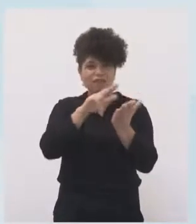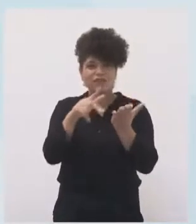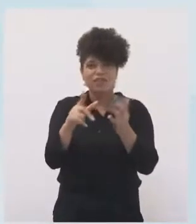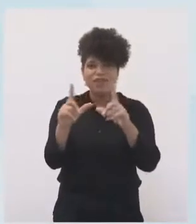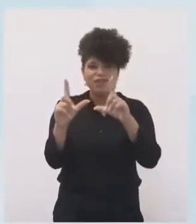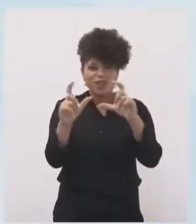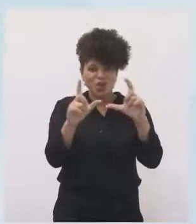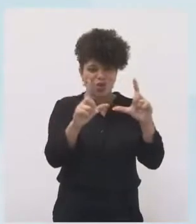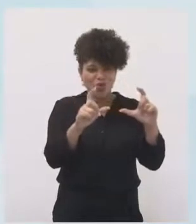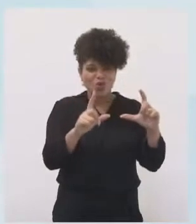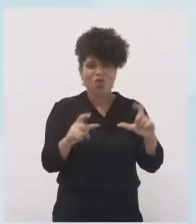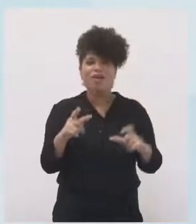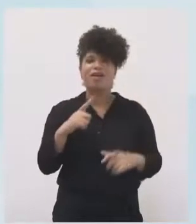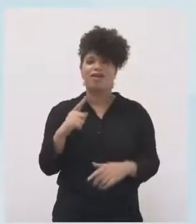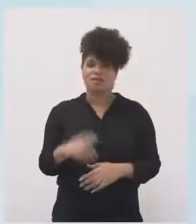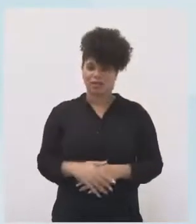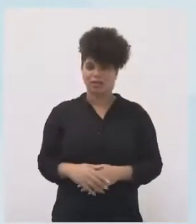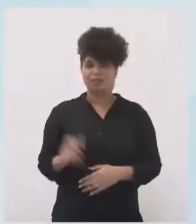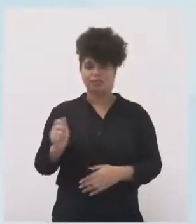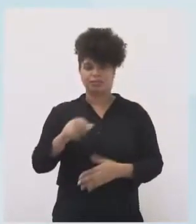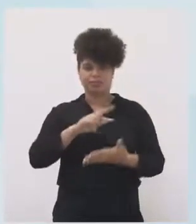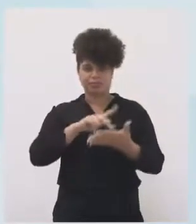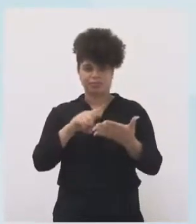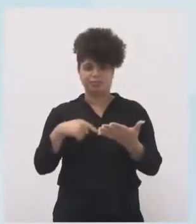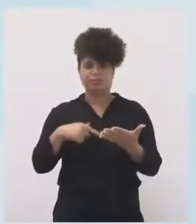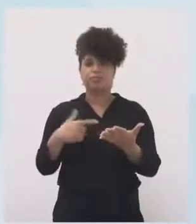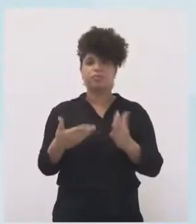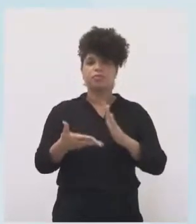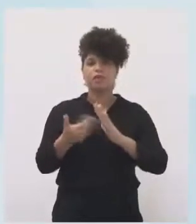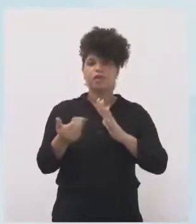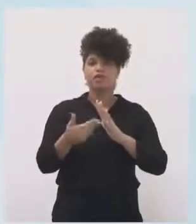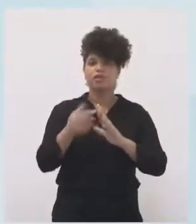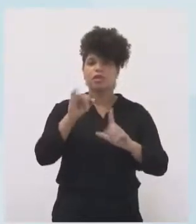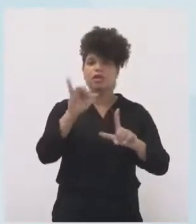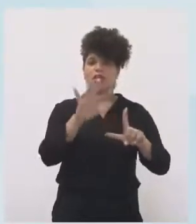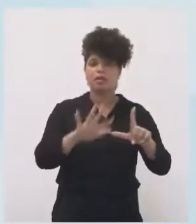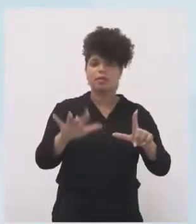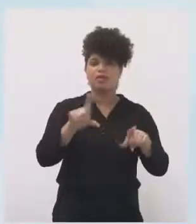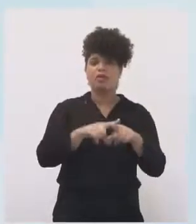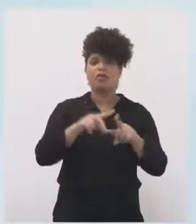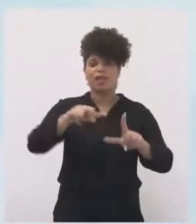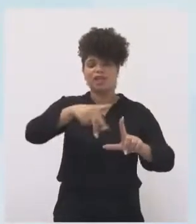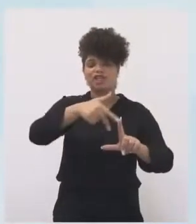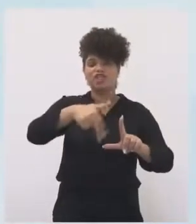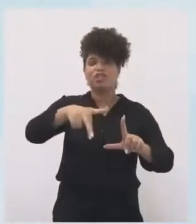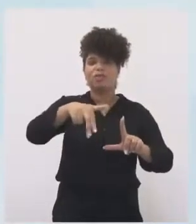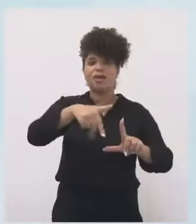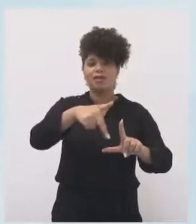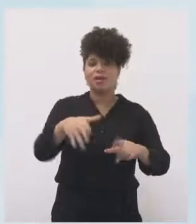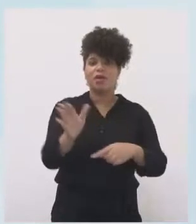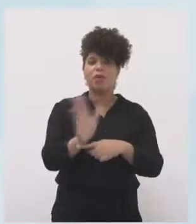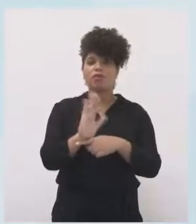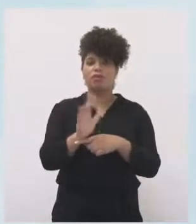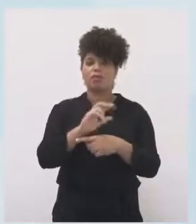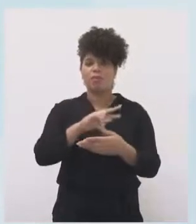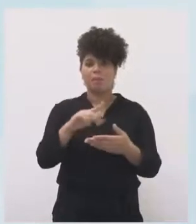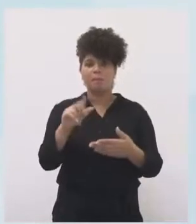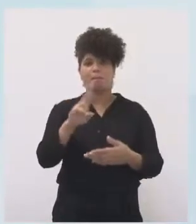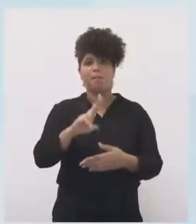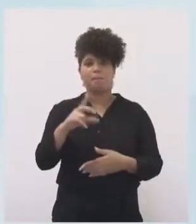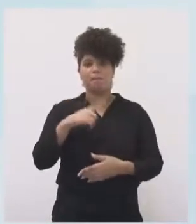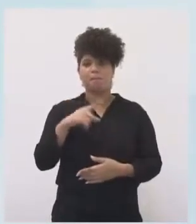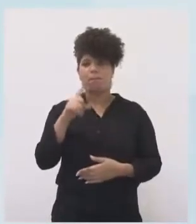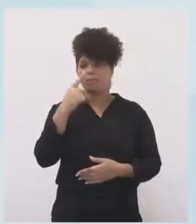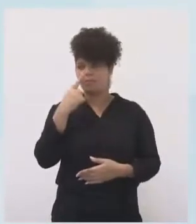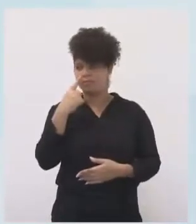específica educacional. Os recursos de removedor de imagem, recurso de animação, de vídeo,